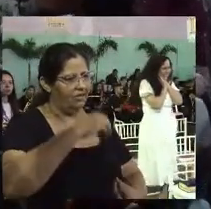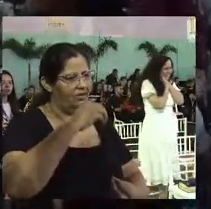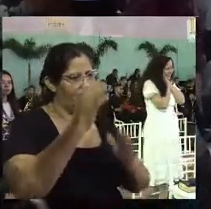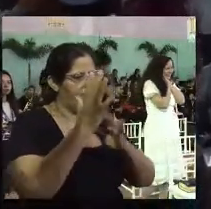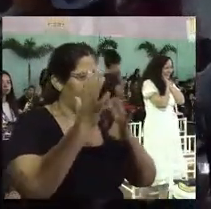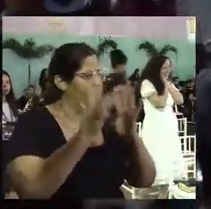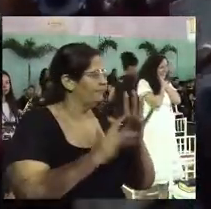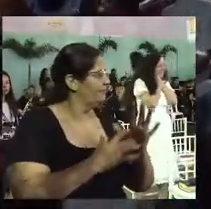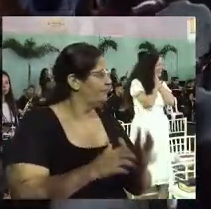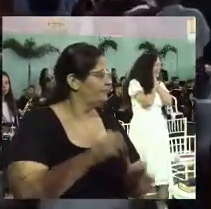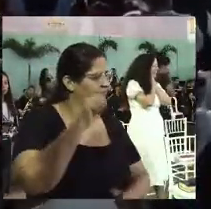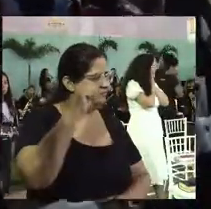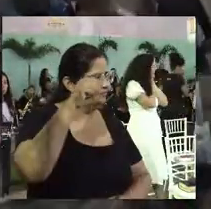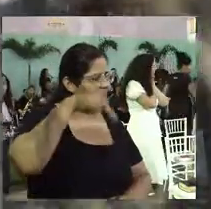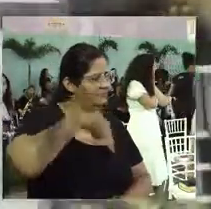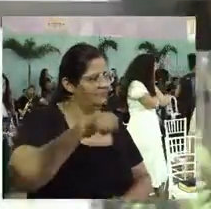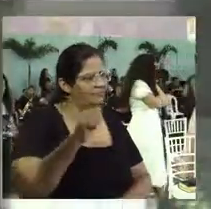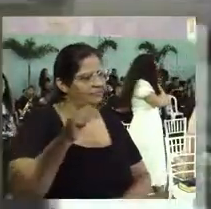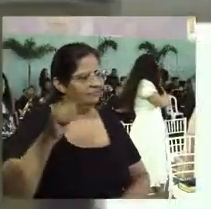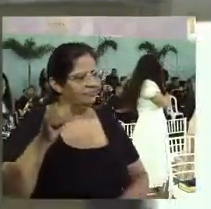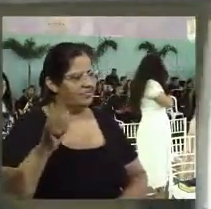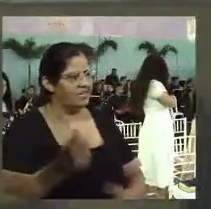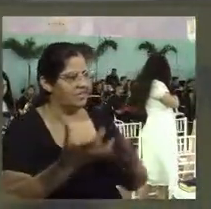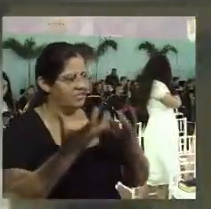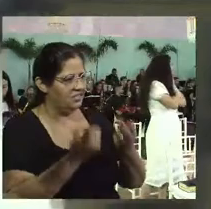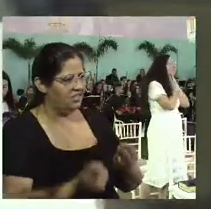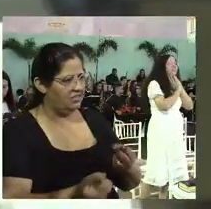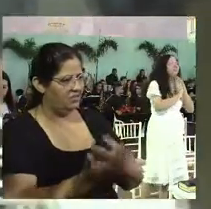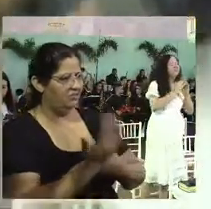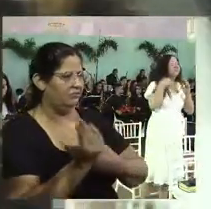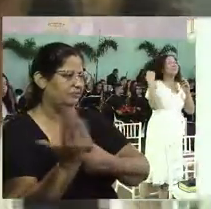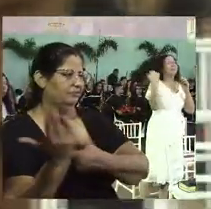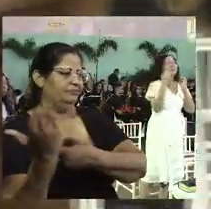Ana Carolina aceitou Jesus pela internet